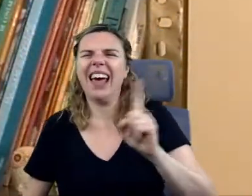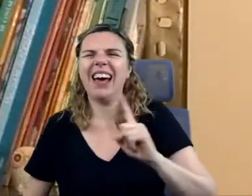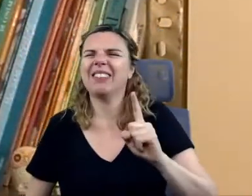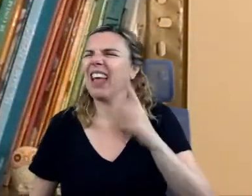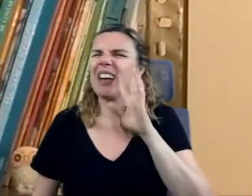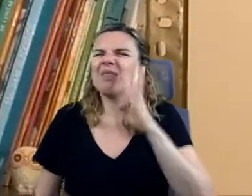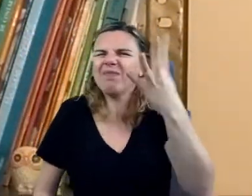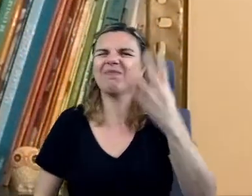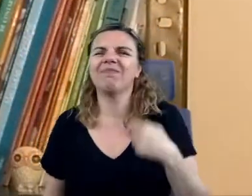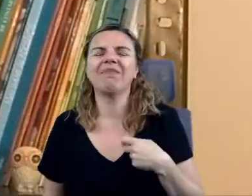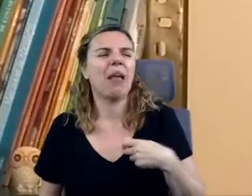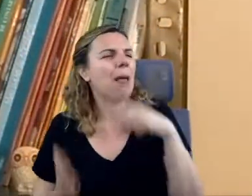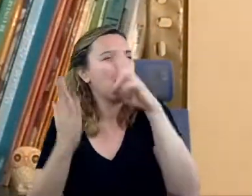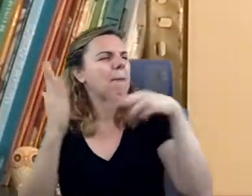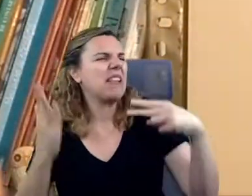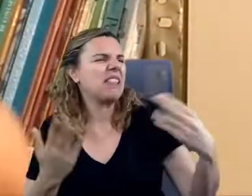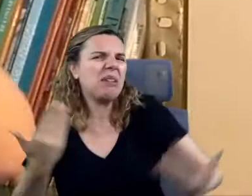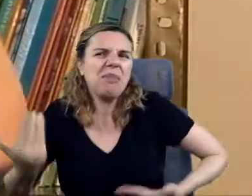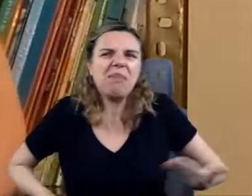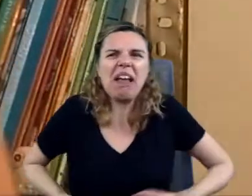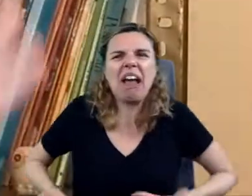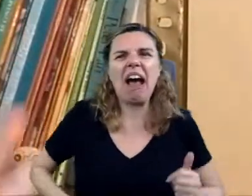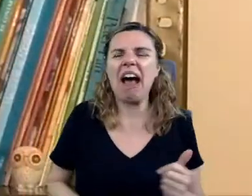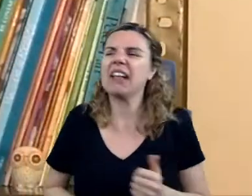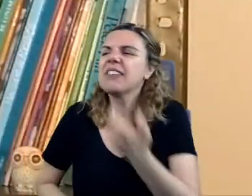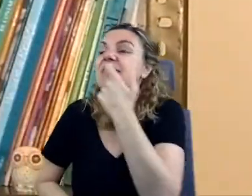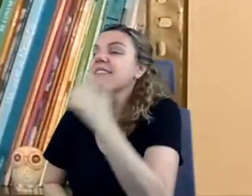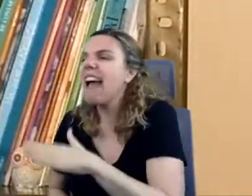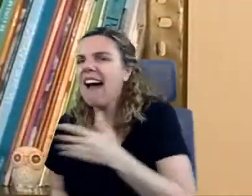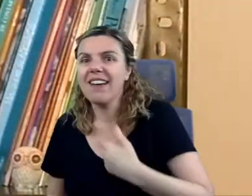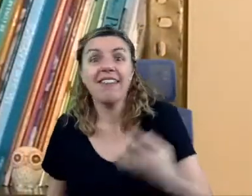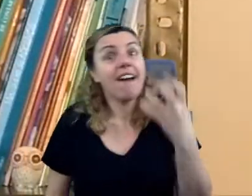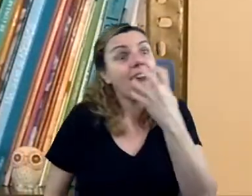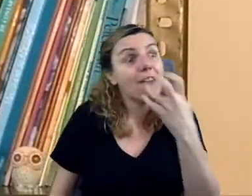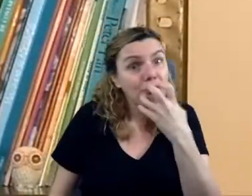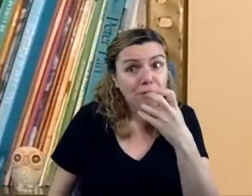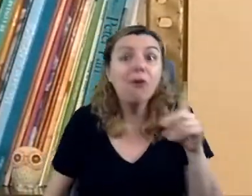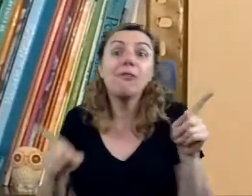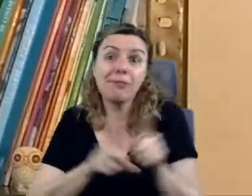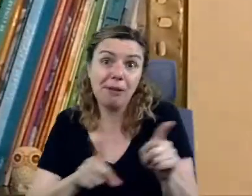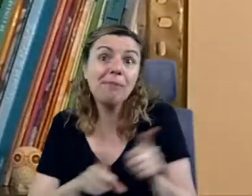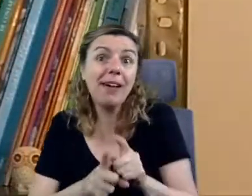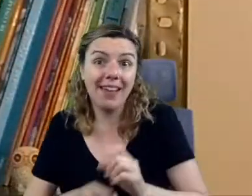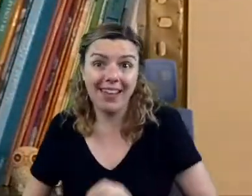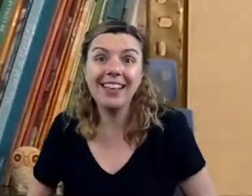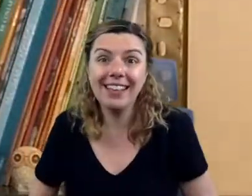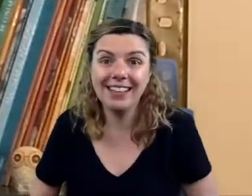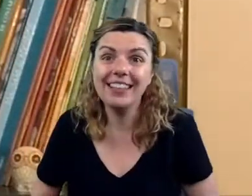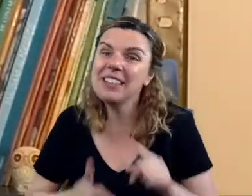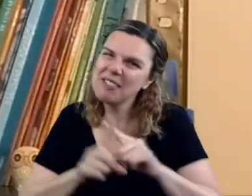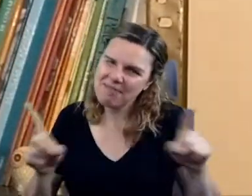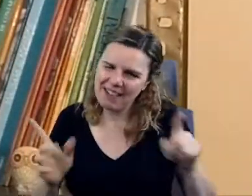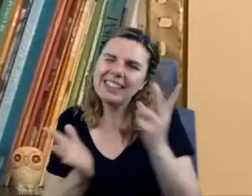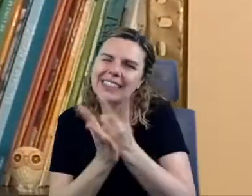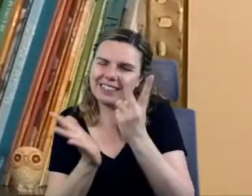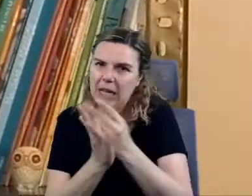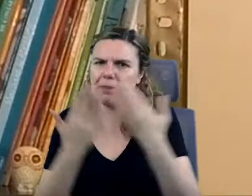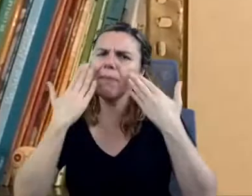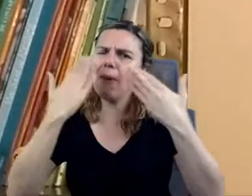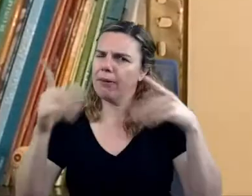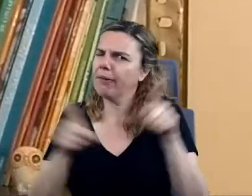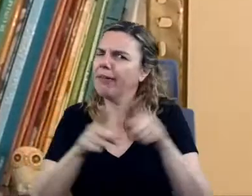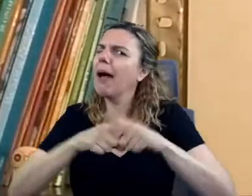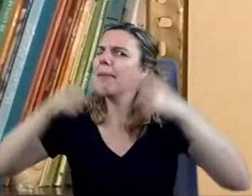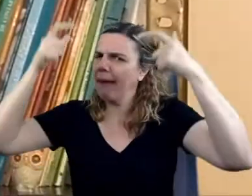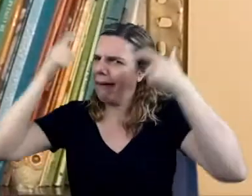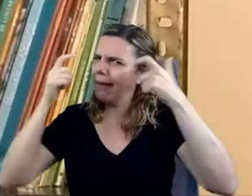põem-se a pintar os serviçais do palácio, as crianças e até mesmo um cachorro que passava por ali. Mas no final, os